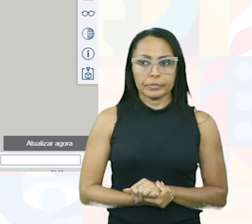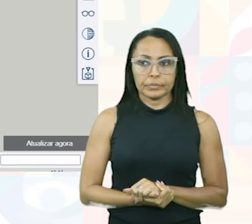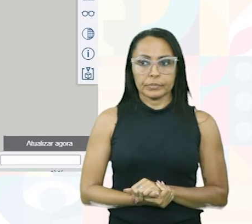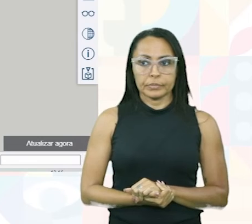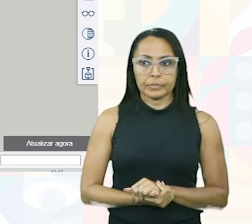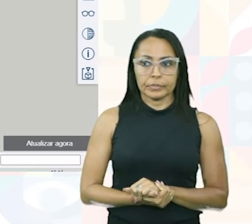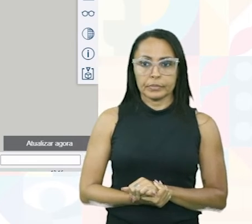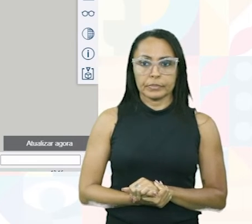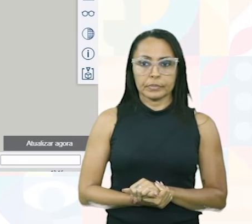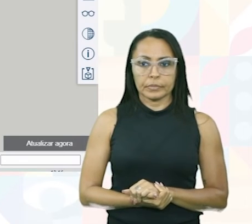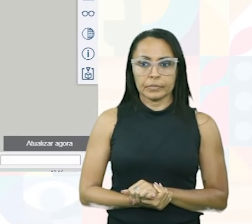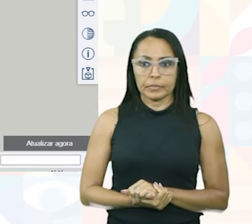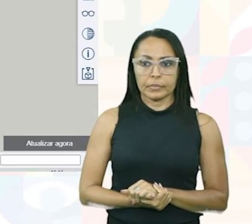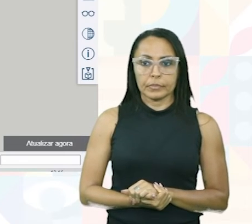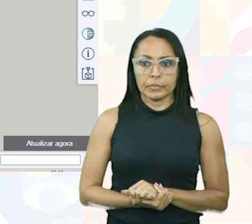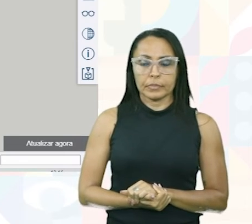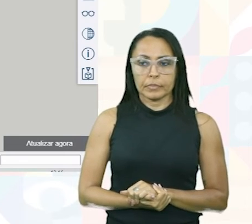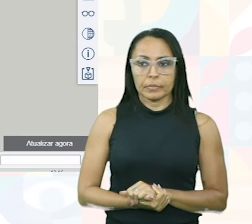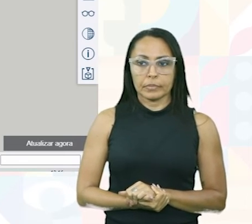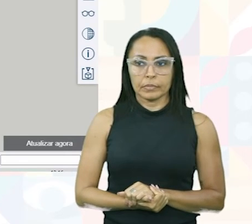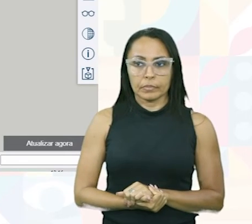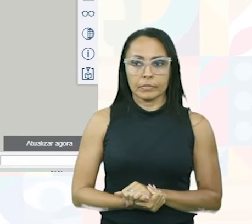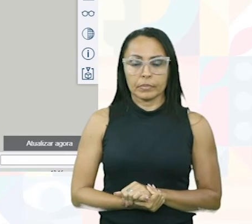Para pegar a ferramenta